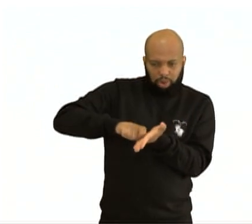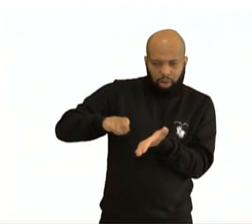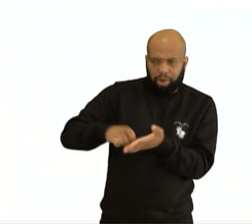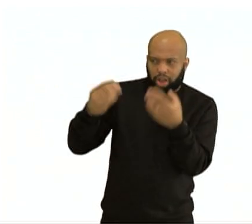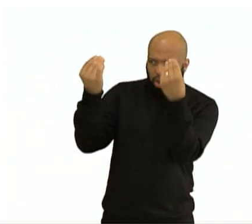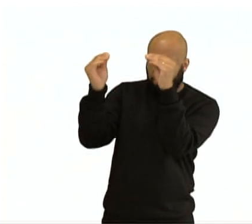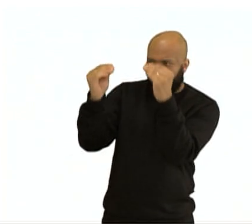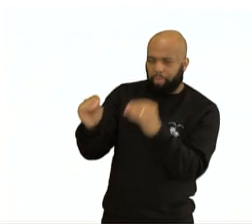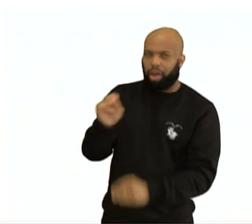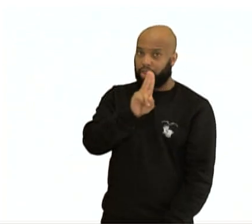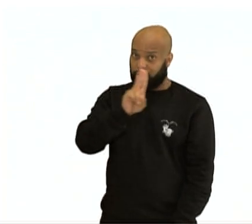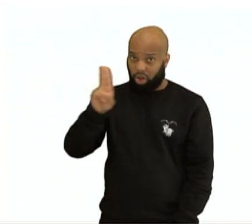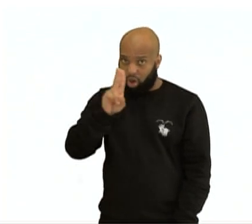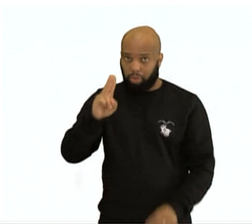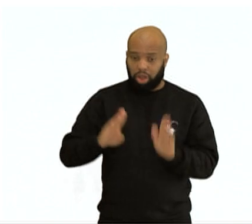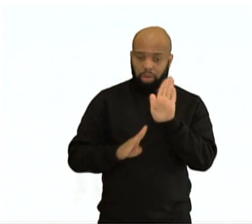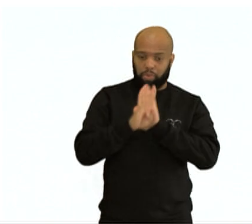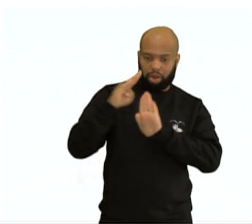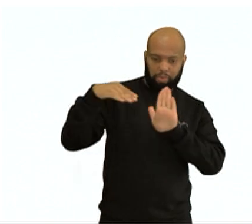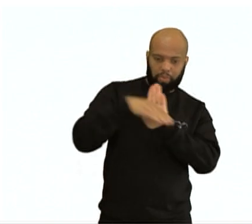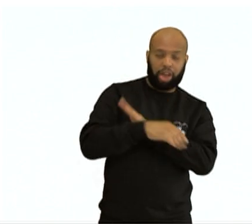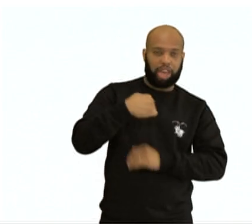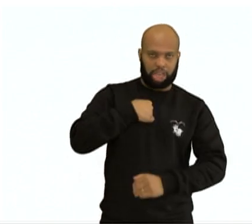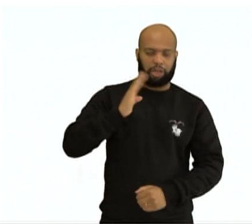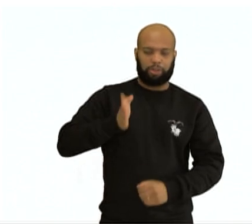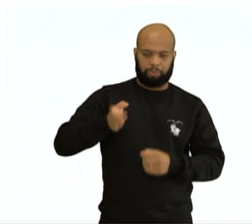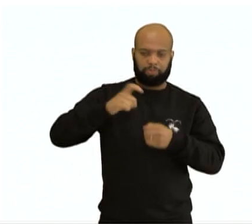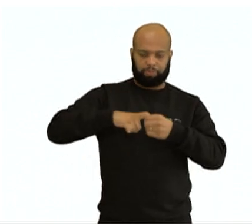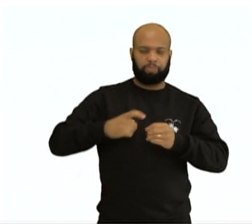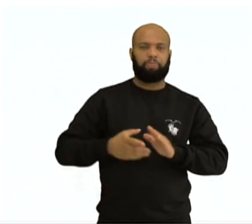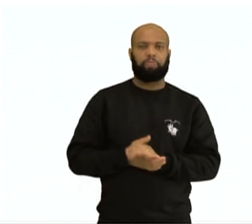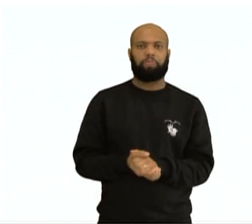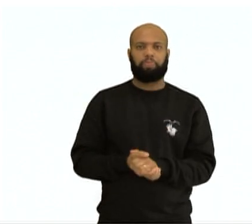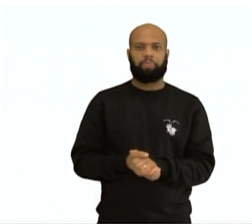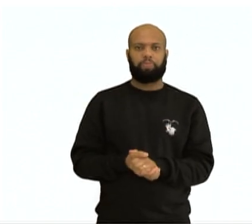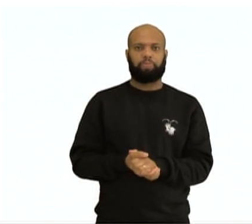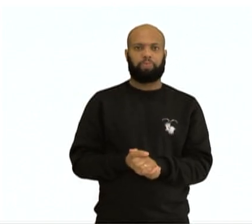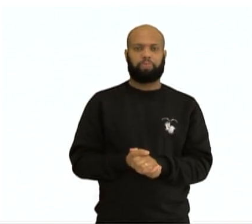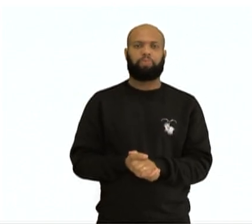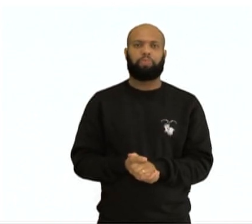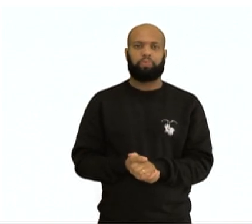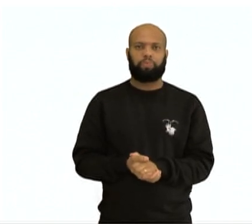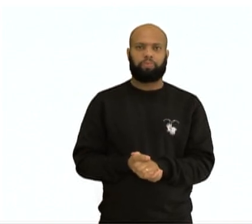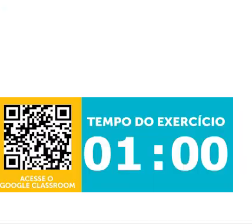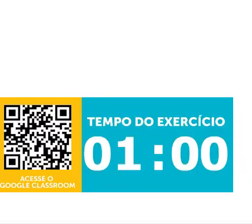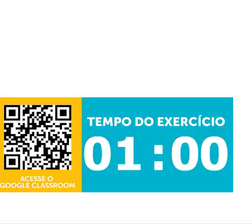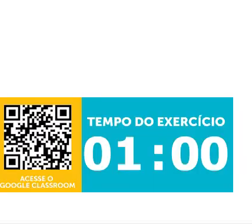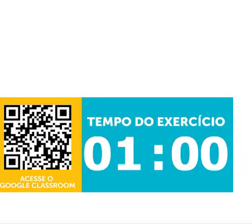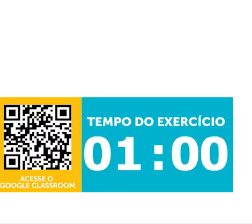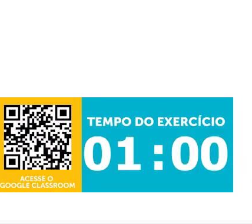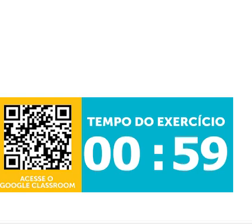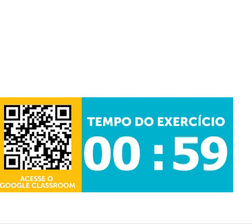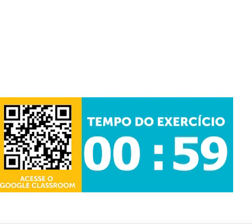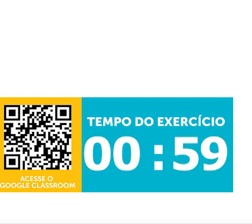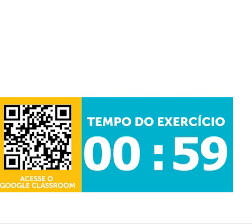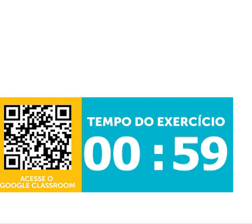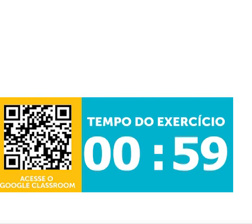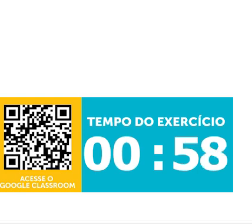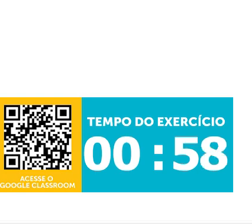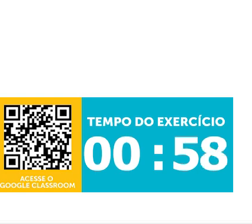essas funções em crescente ou decrescente. Então, vou dar um tempinho, já retorno aqui para corrigir com vocês.